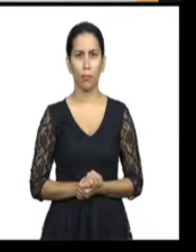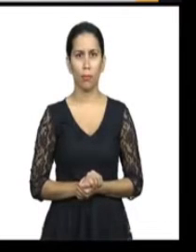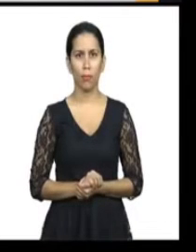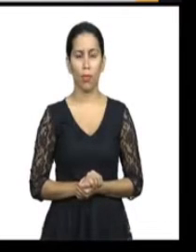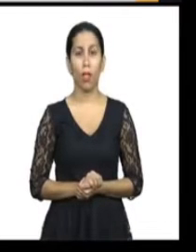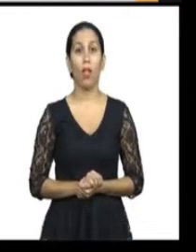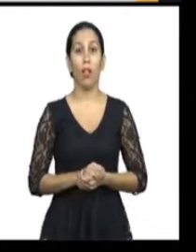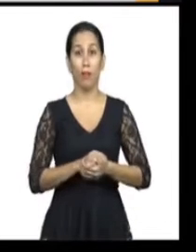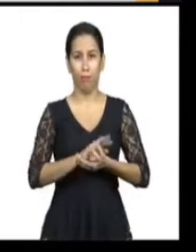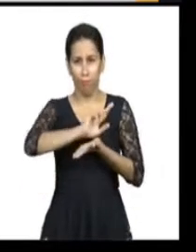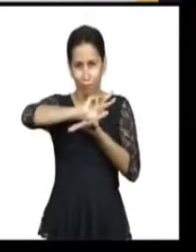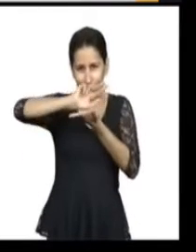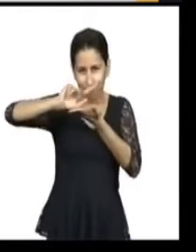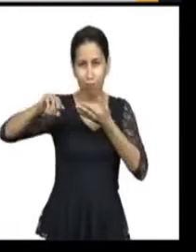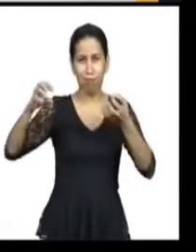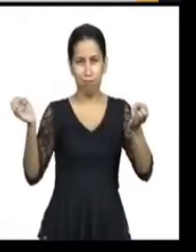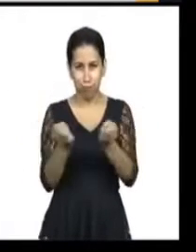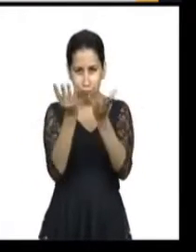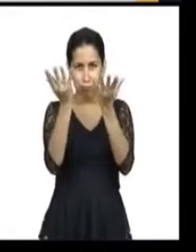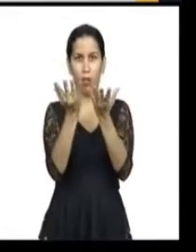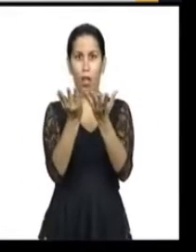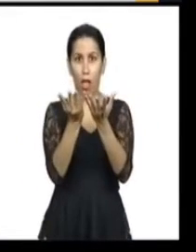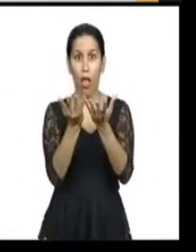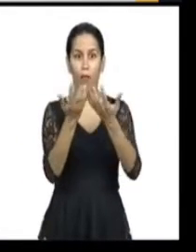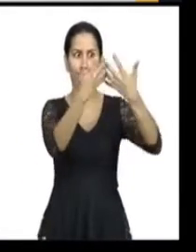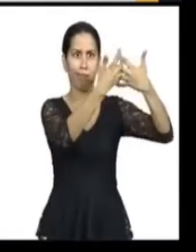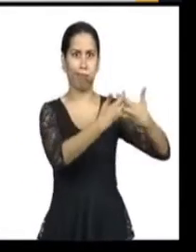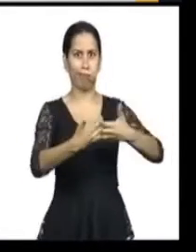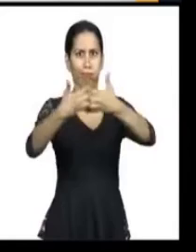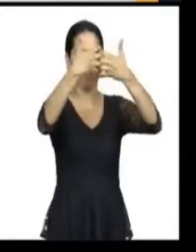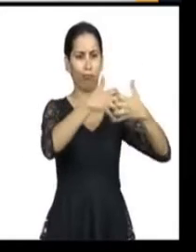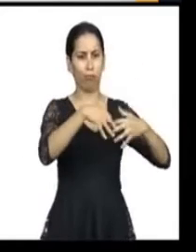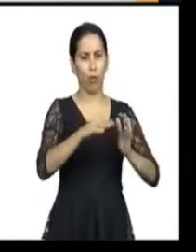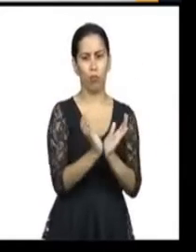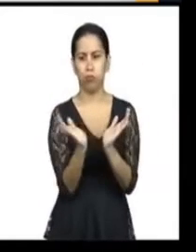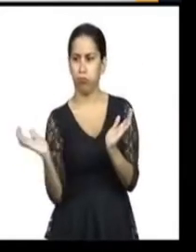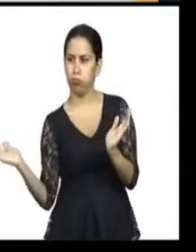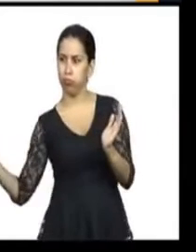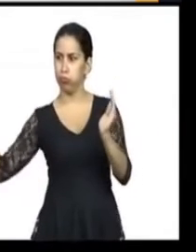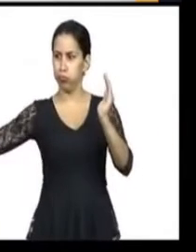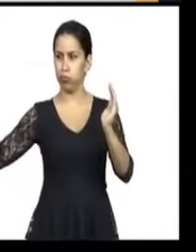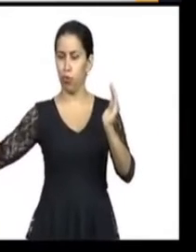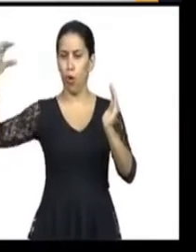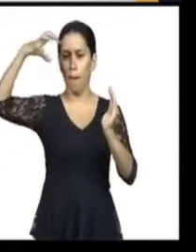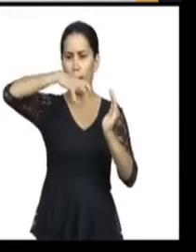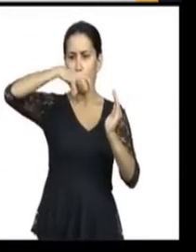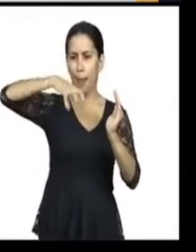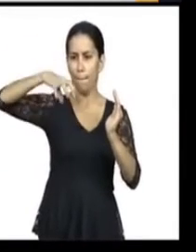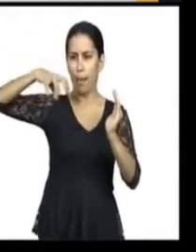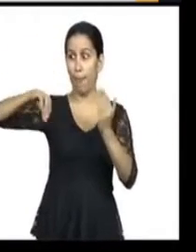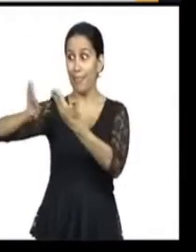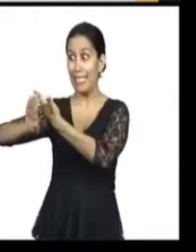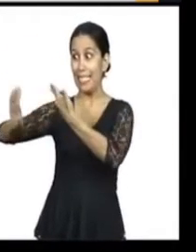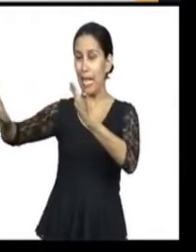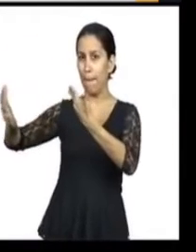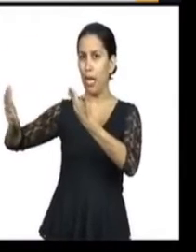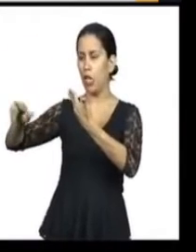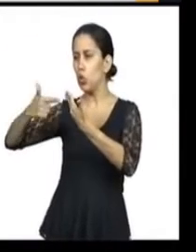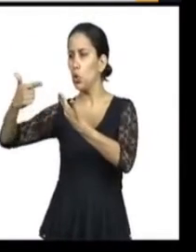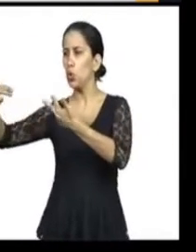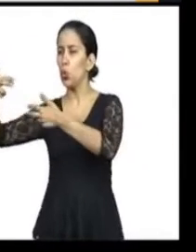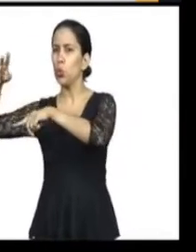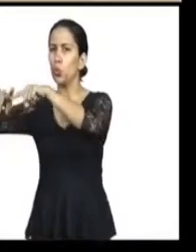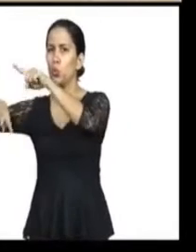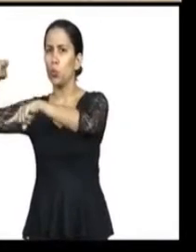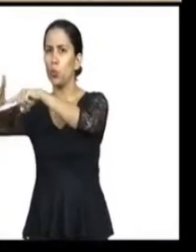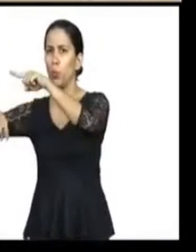Os explosivos devem ser transportados em contêineres não condutores de eletricidade e separados dos detonadores e